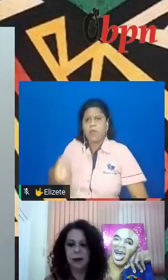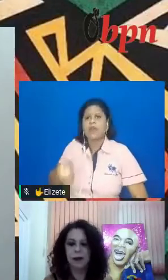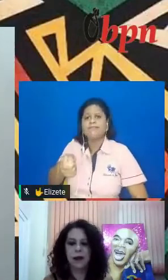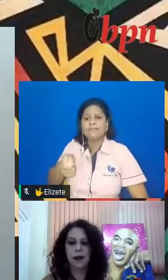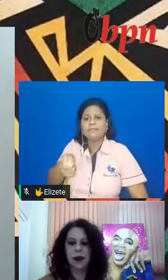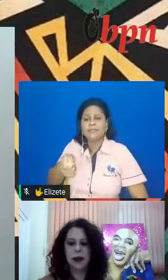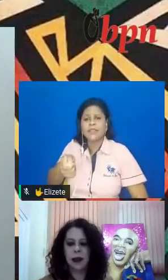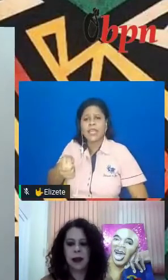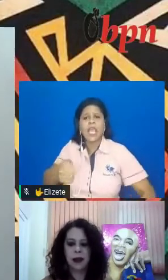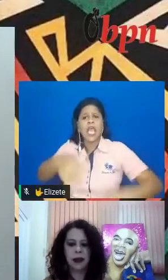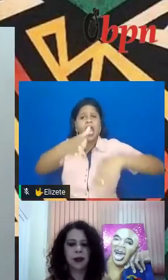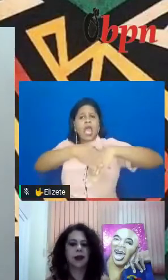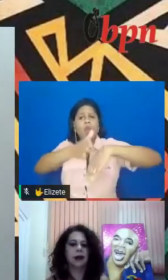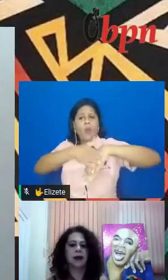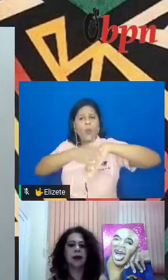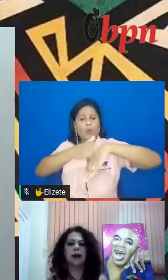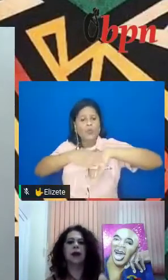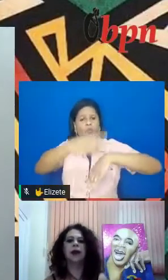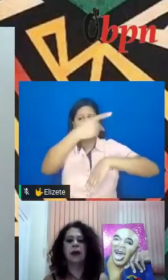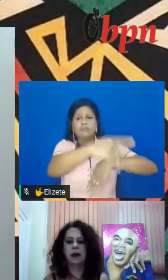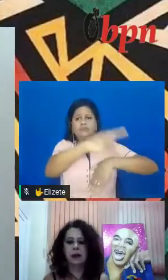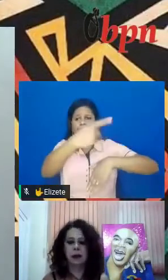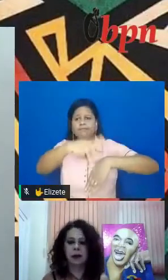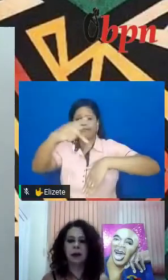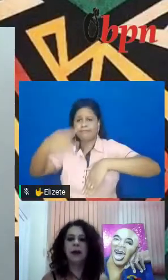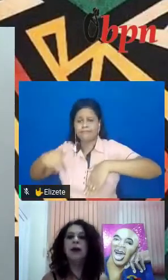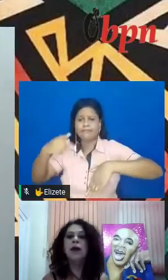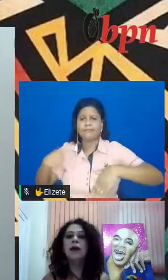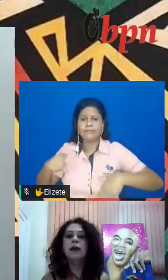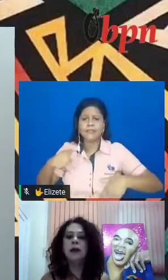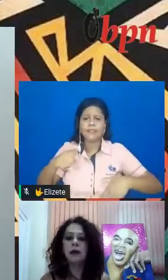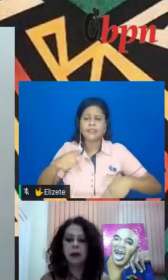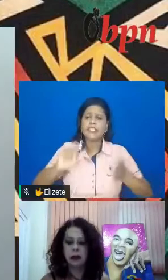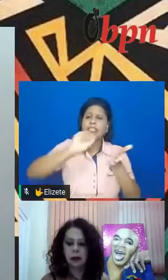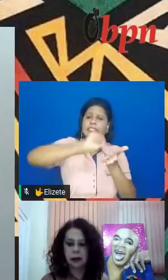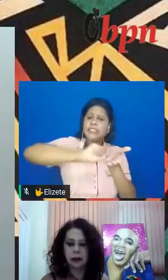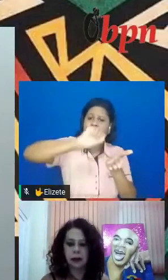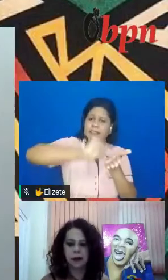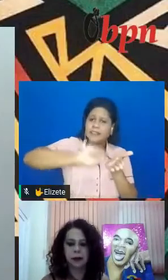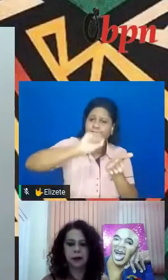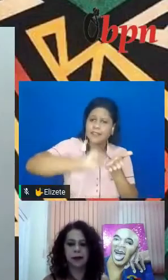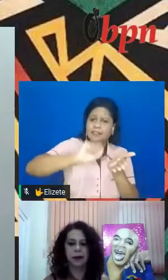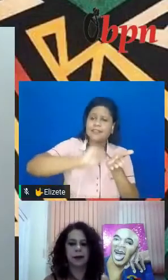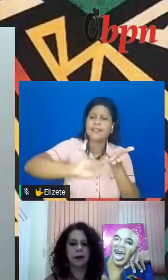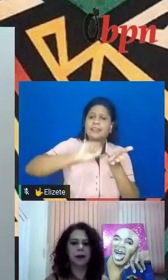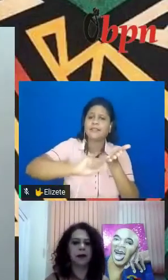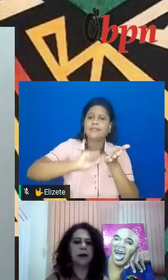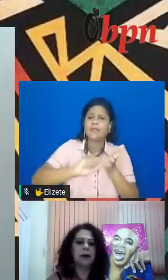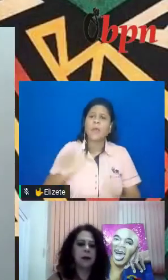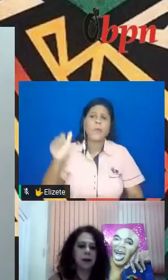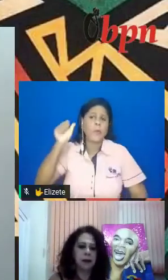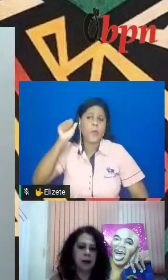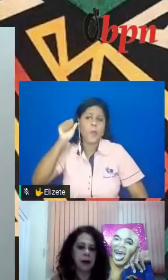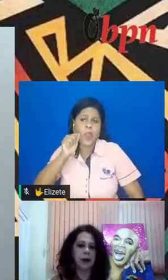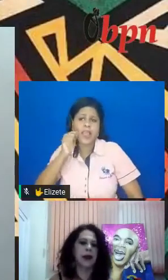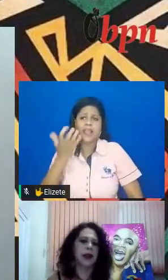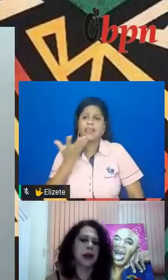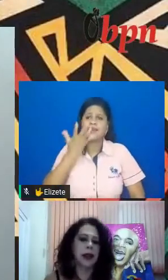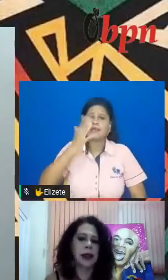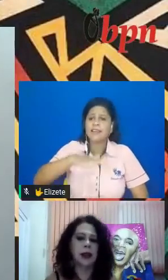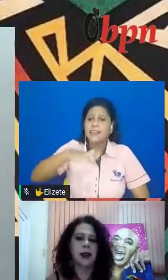deles descrevem mulheres, crianças, negros,